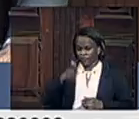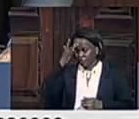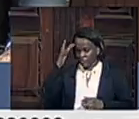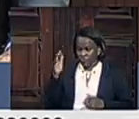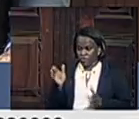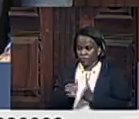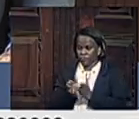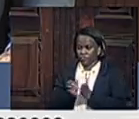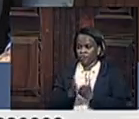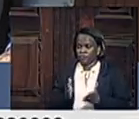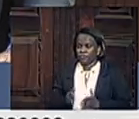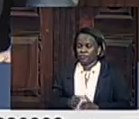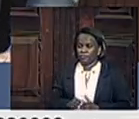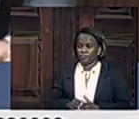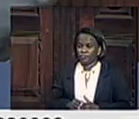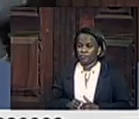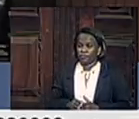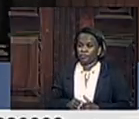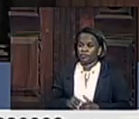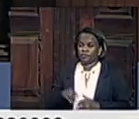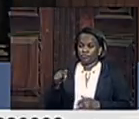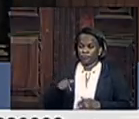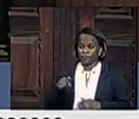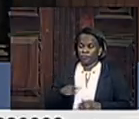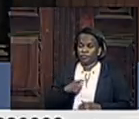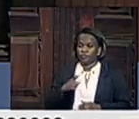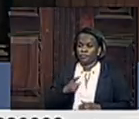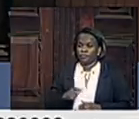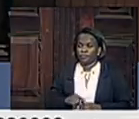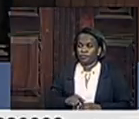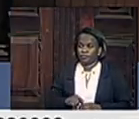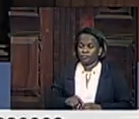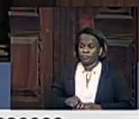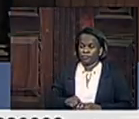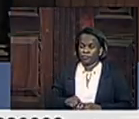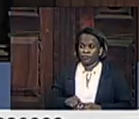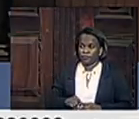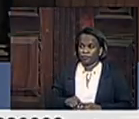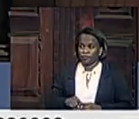favorecidos. Aqui temos